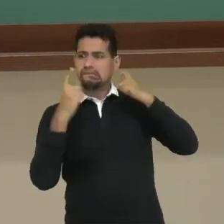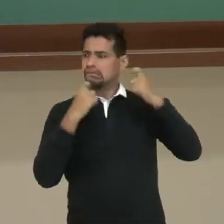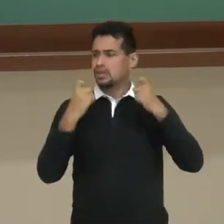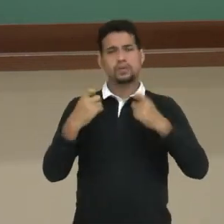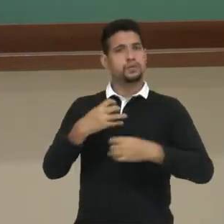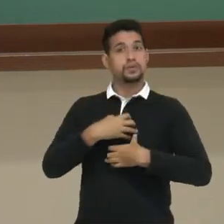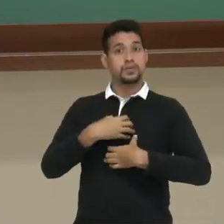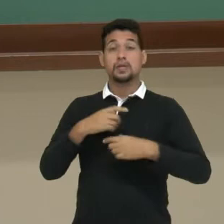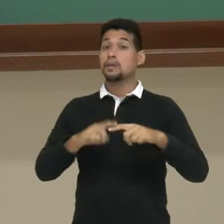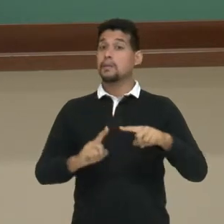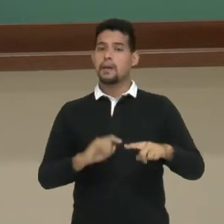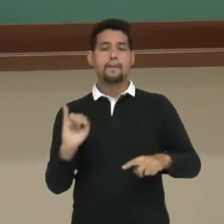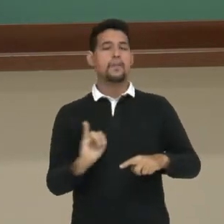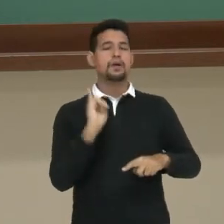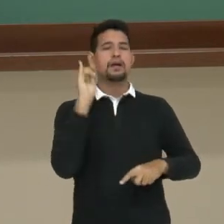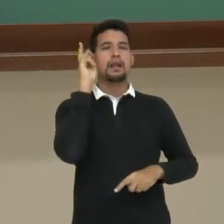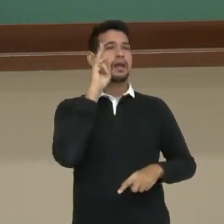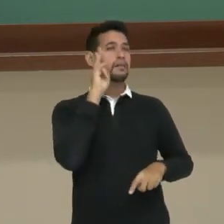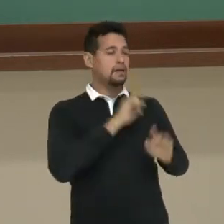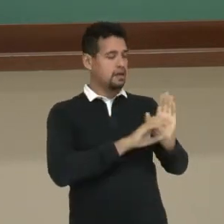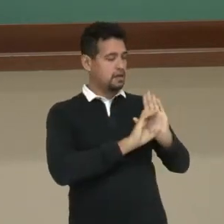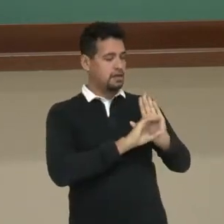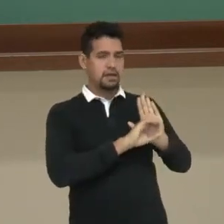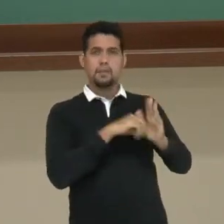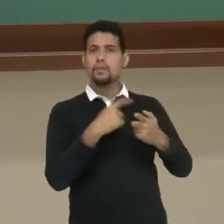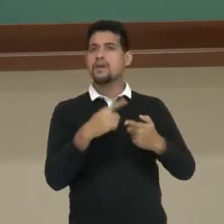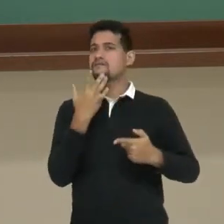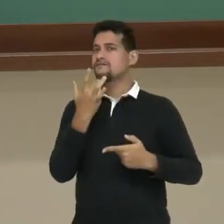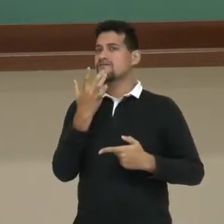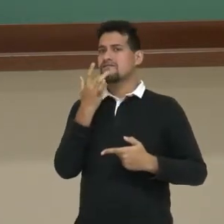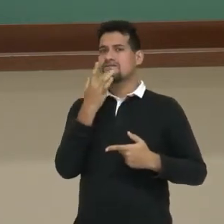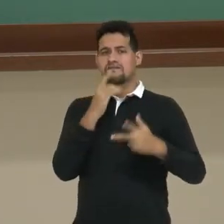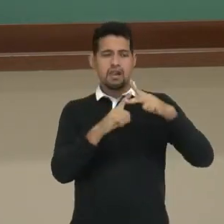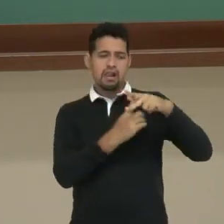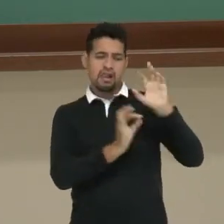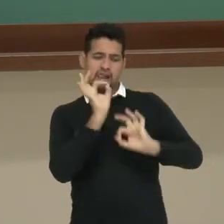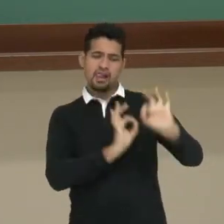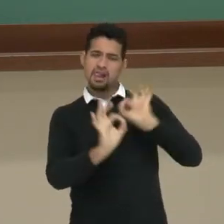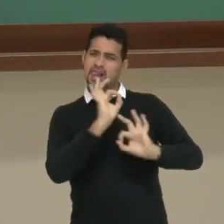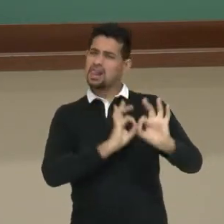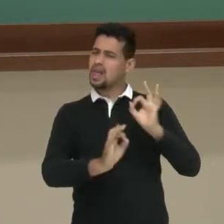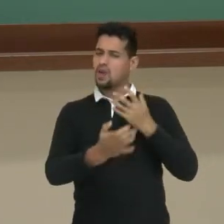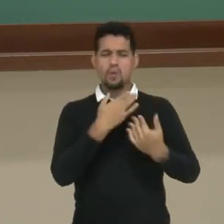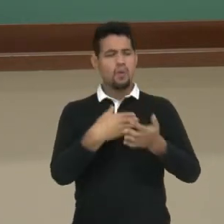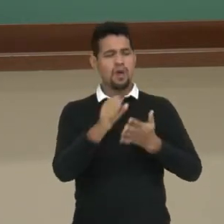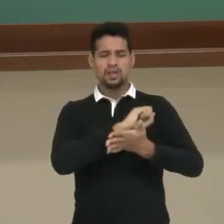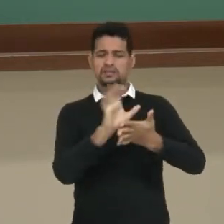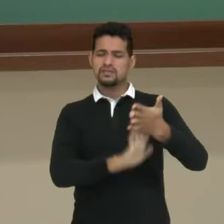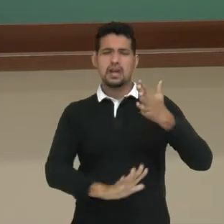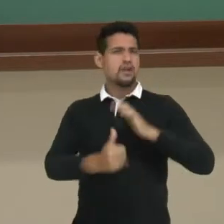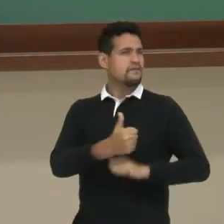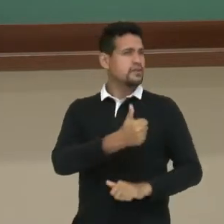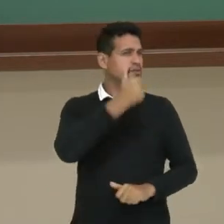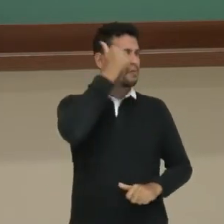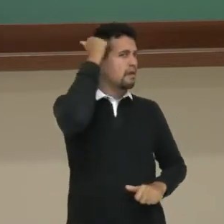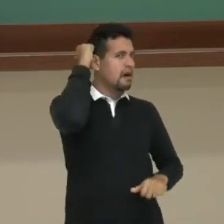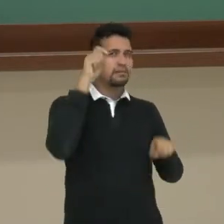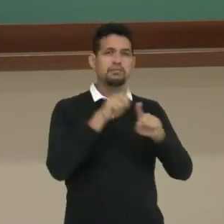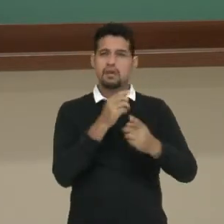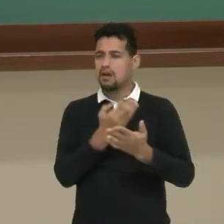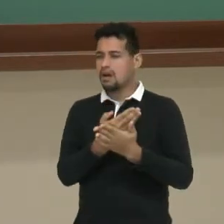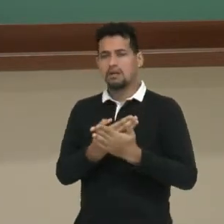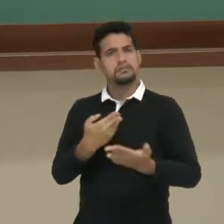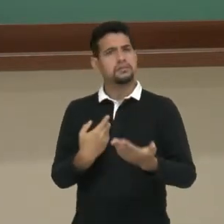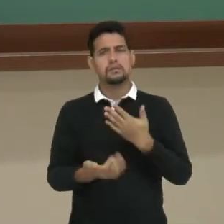e sim com o conceito. Isso vai facilitar a resolução de qualquer tipo de problema, do vestibular, da sala de aula, do